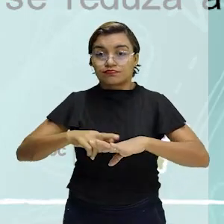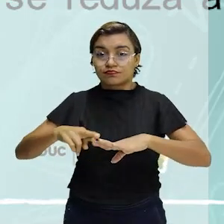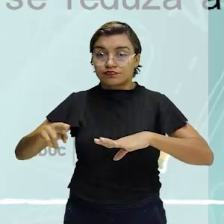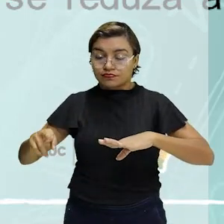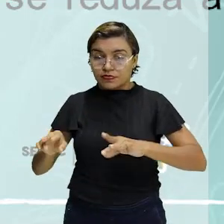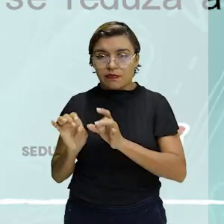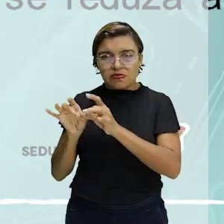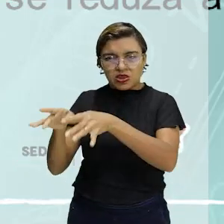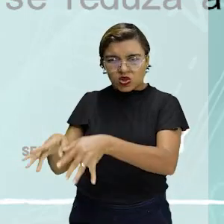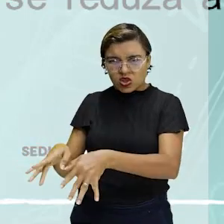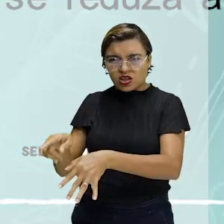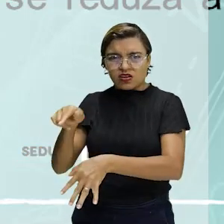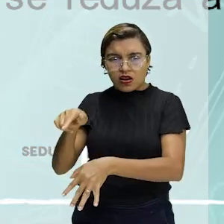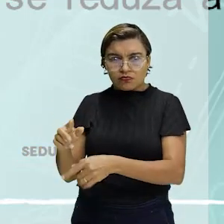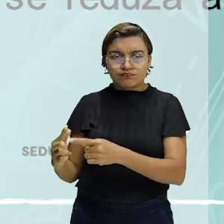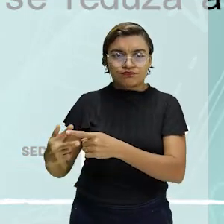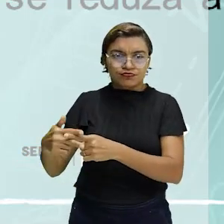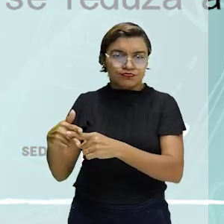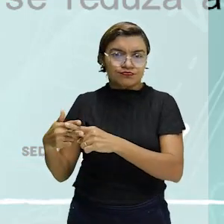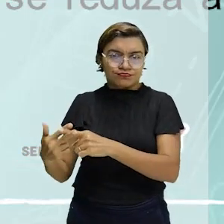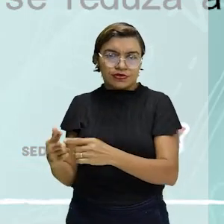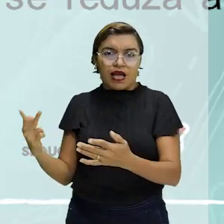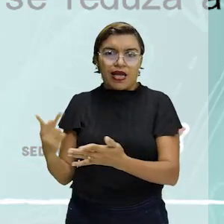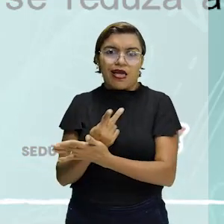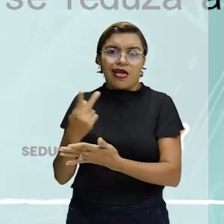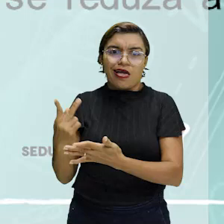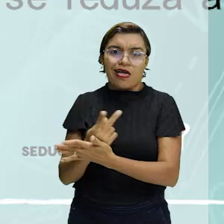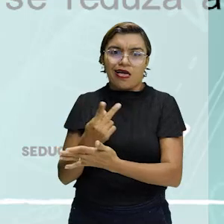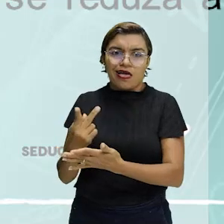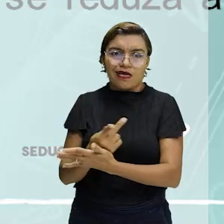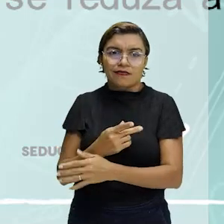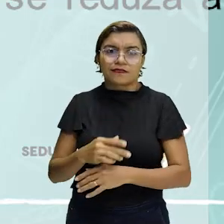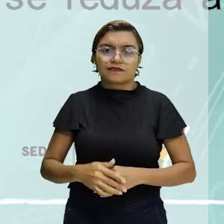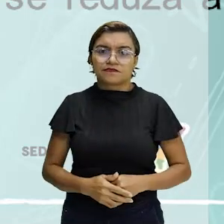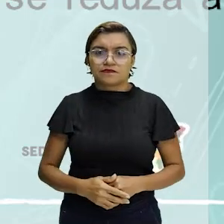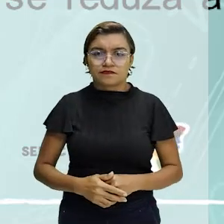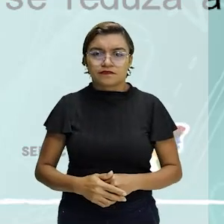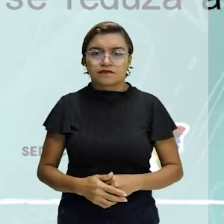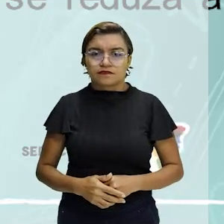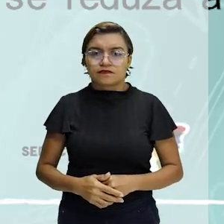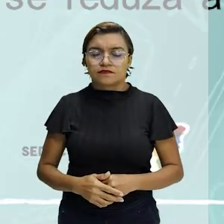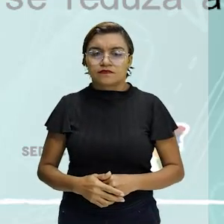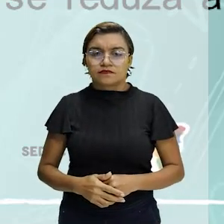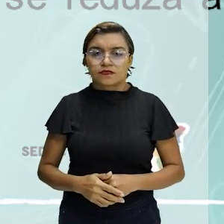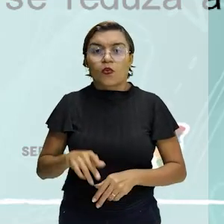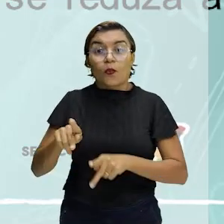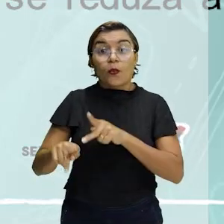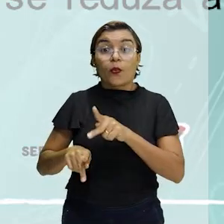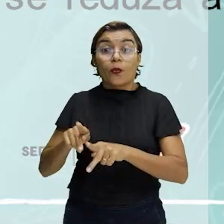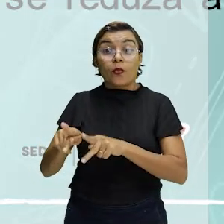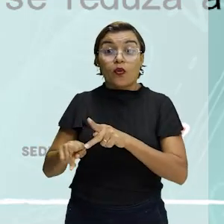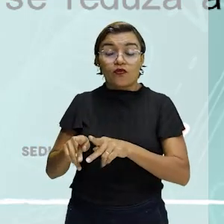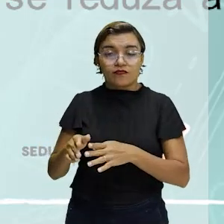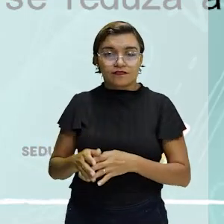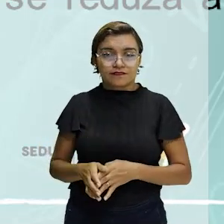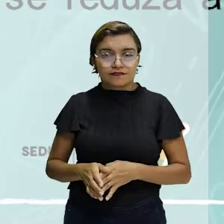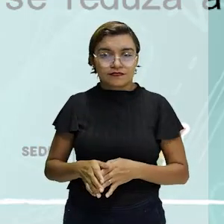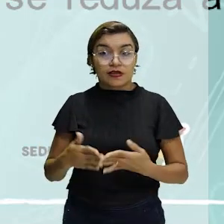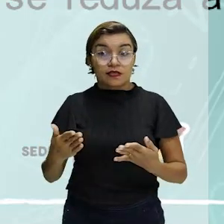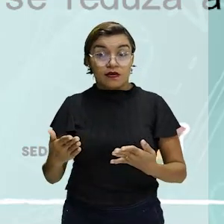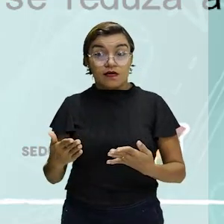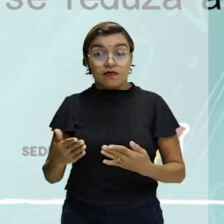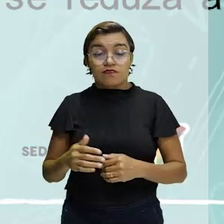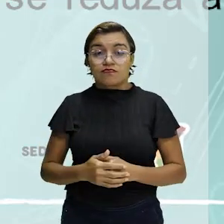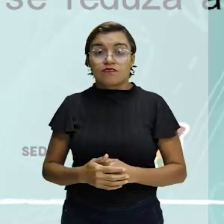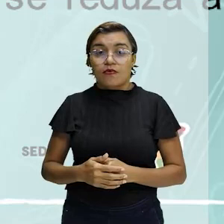radioterapia abandonado, foi manipulada inadvertidamente por uma parte da população. A meia-vida